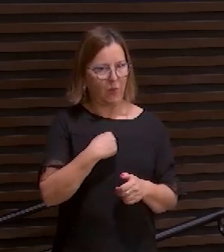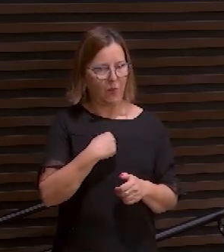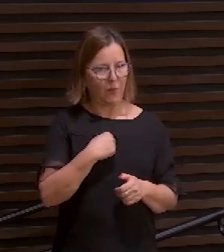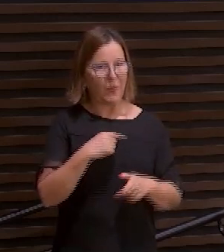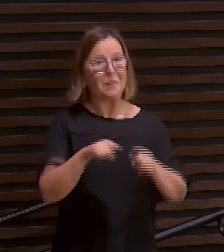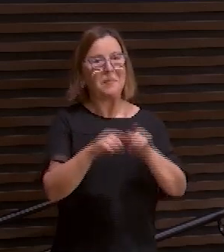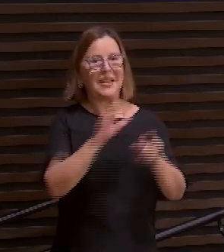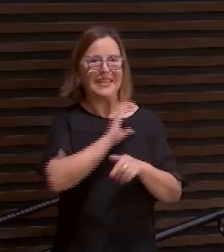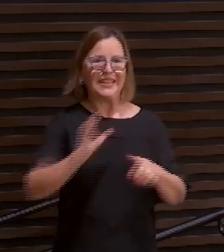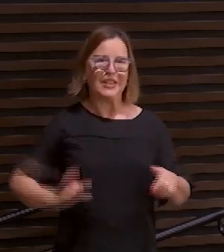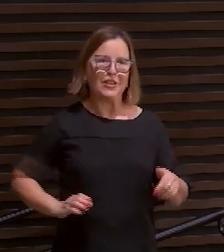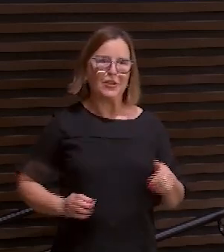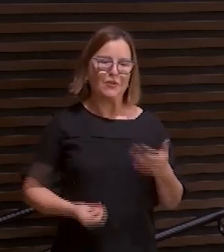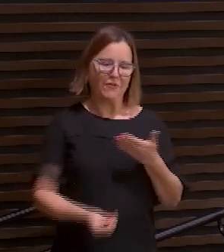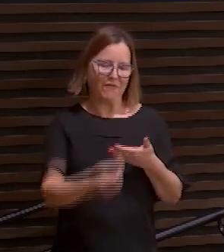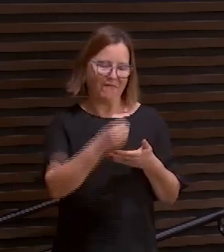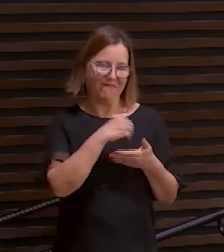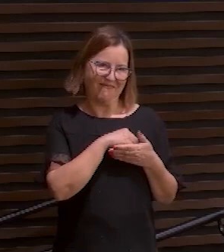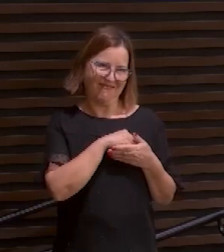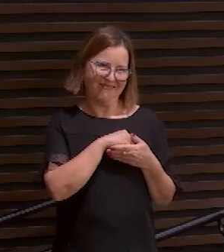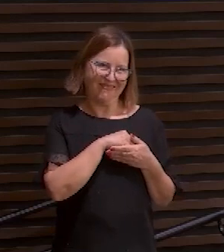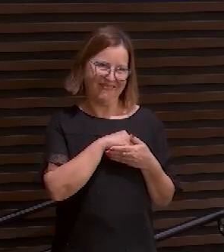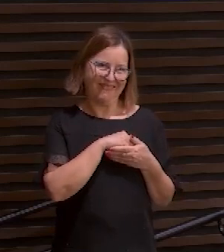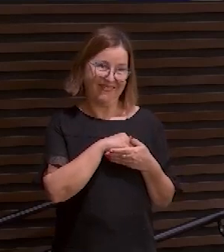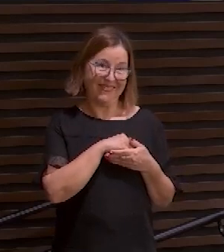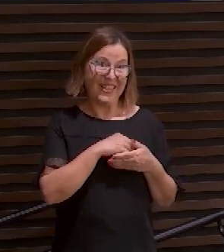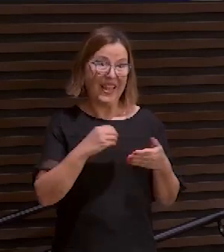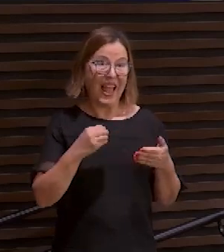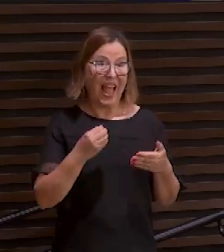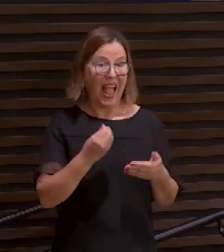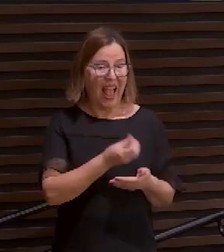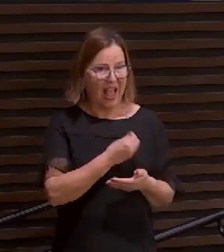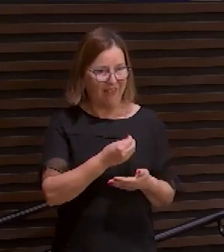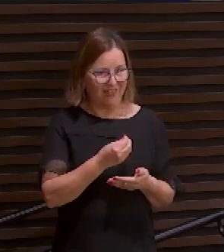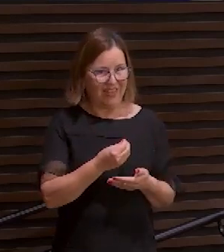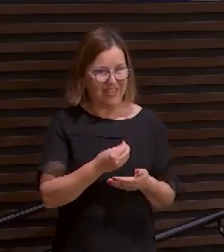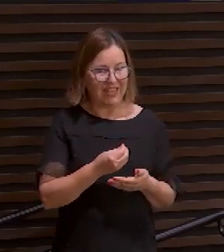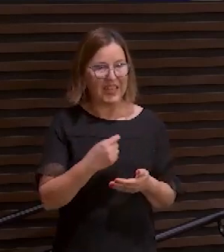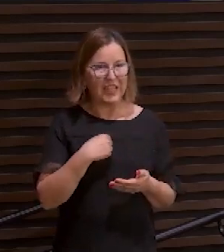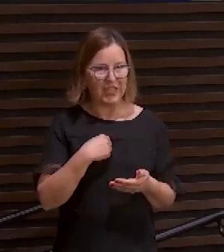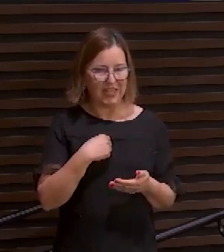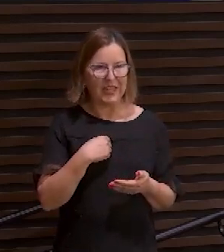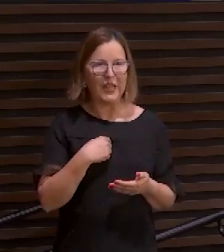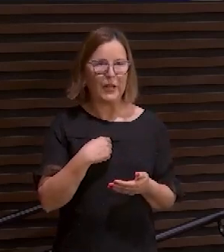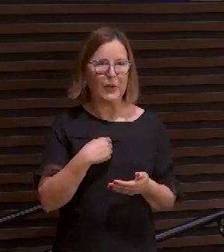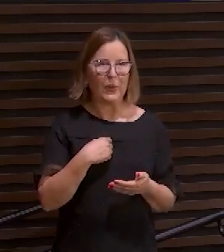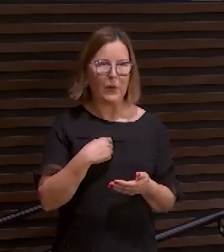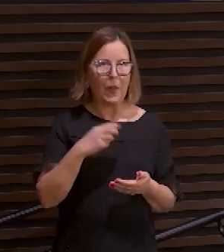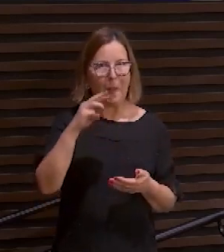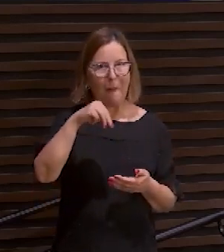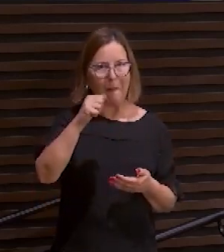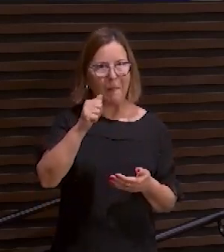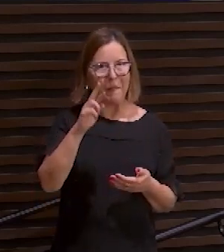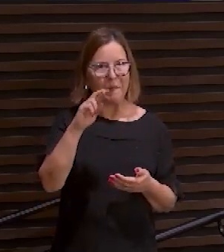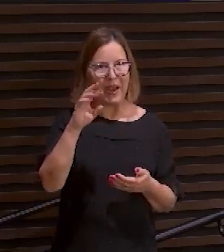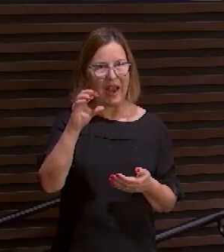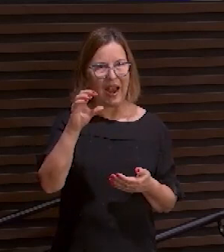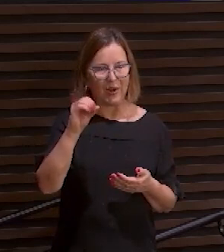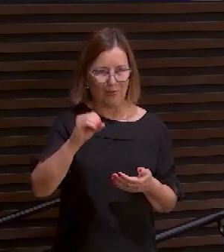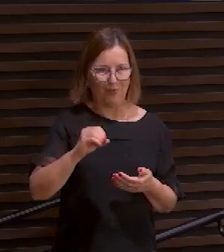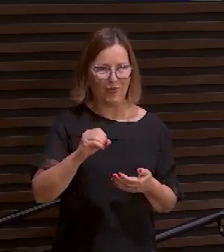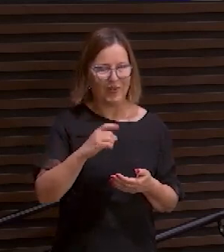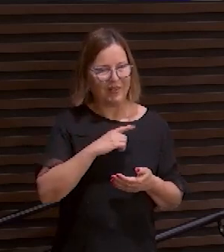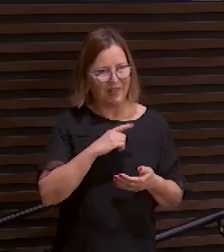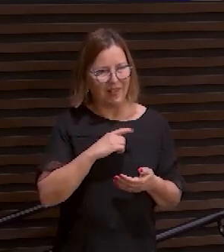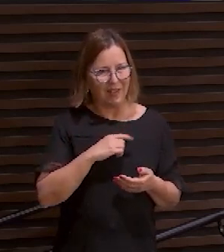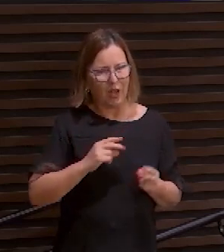Peixoto, mas Cristo vive em mim. E a vida que eu, Marcos Peixoto, e aí ele foi e disse, vocês vão para casa e